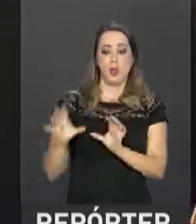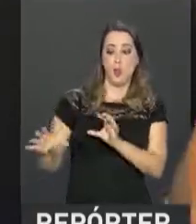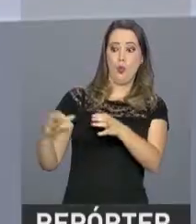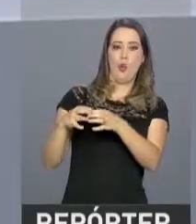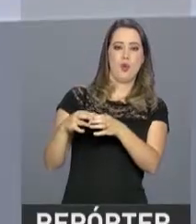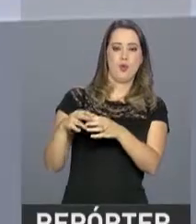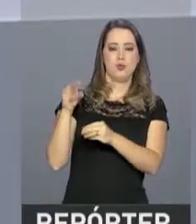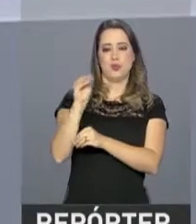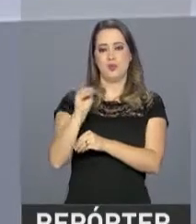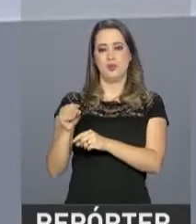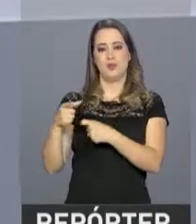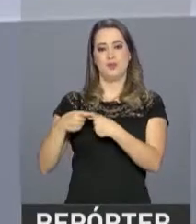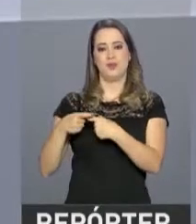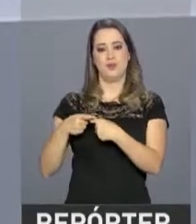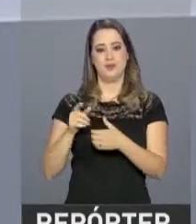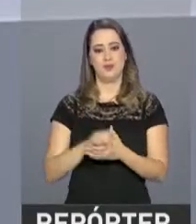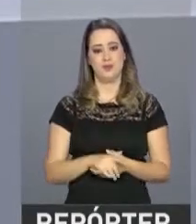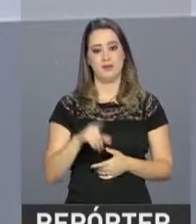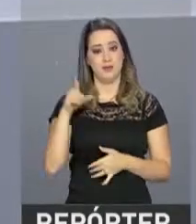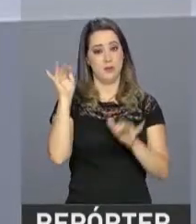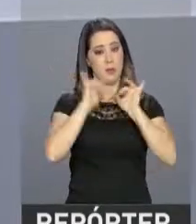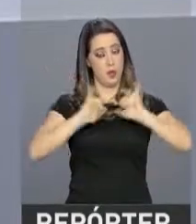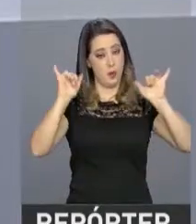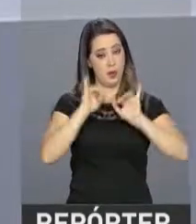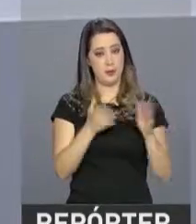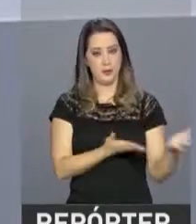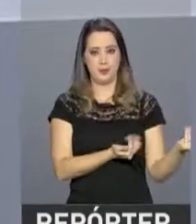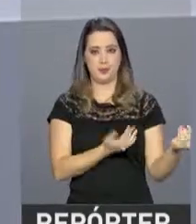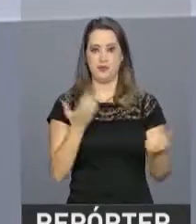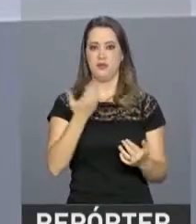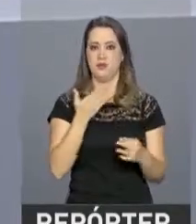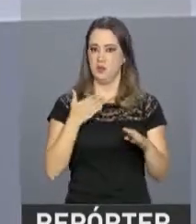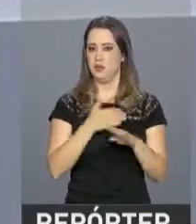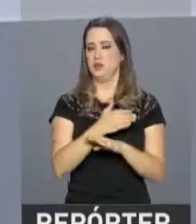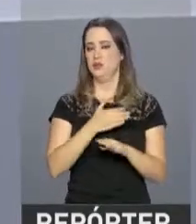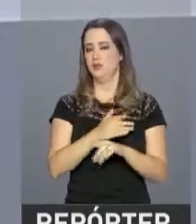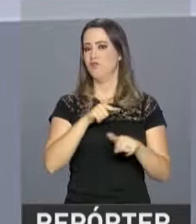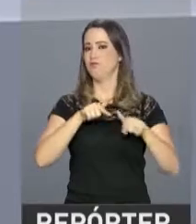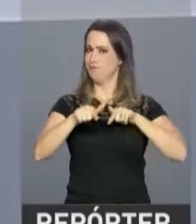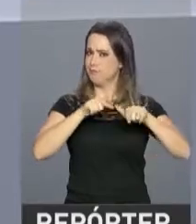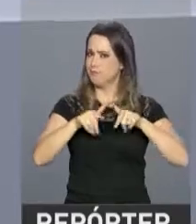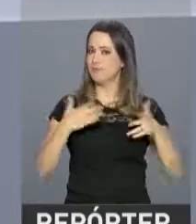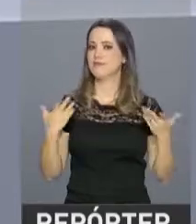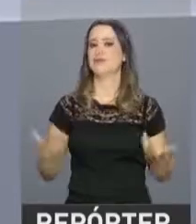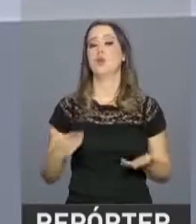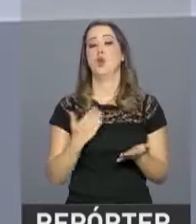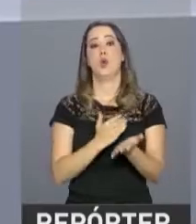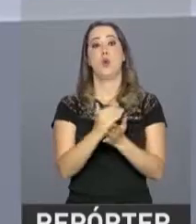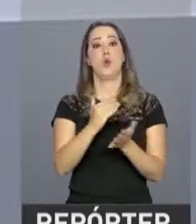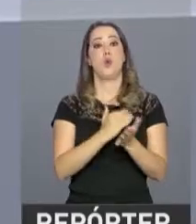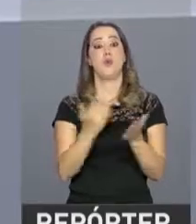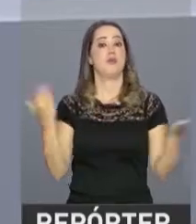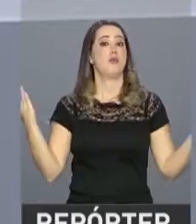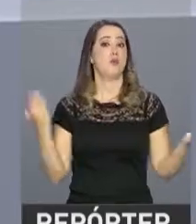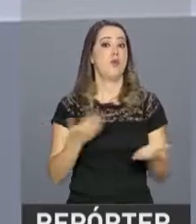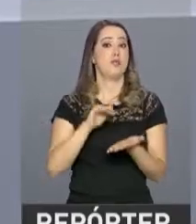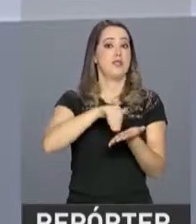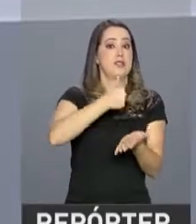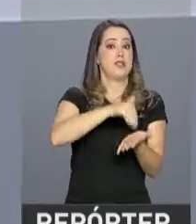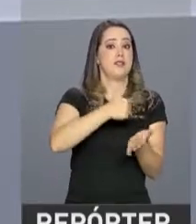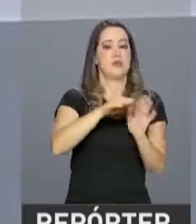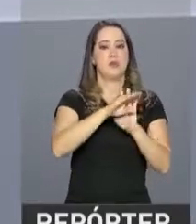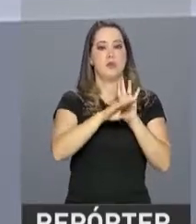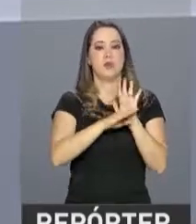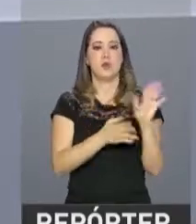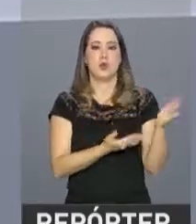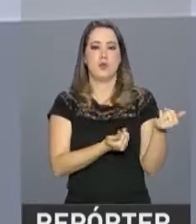equipe. E um recado para os jovens que querem entrar no mercado de trabalho. Começaram hoje as inscrições para o